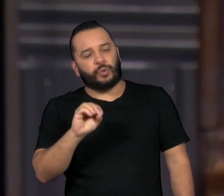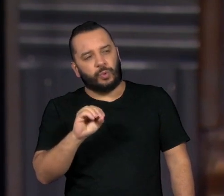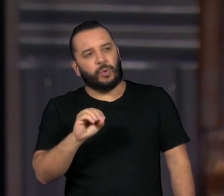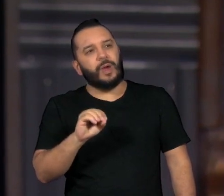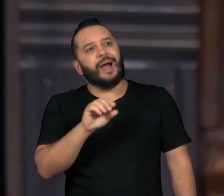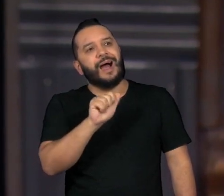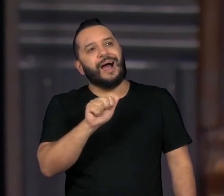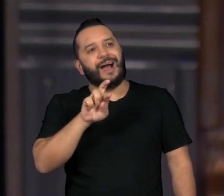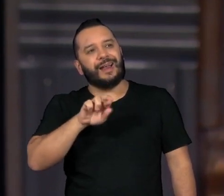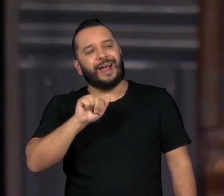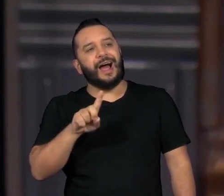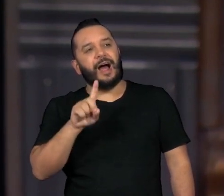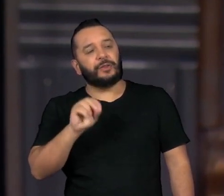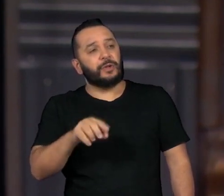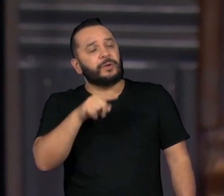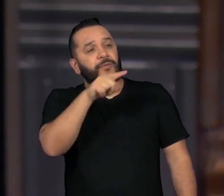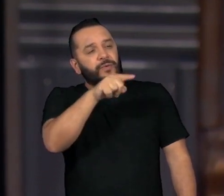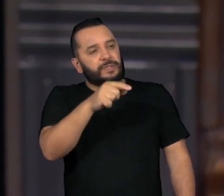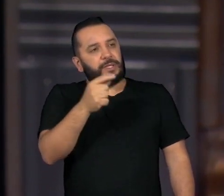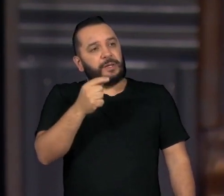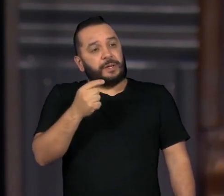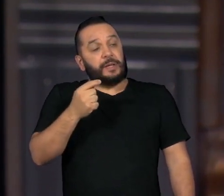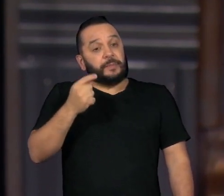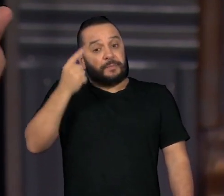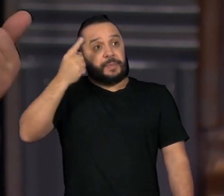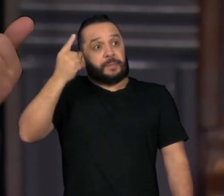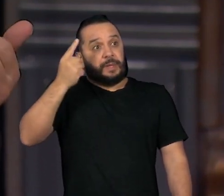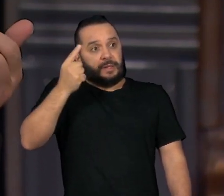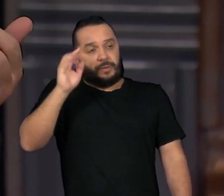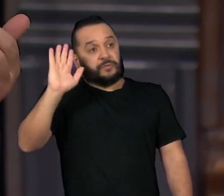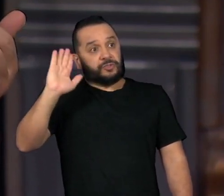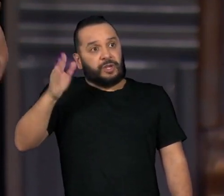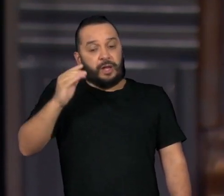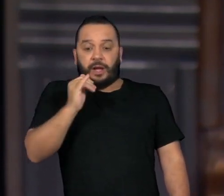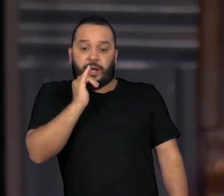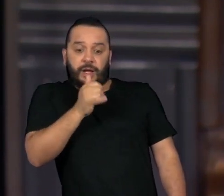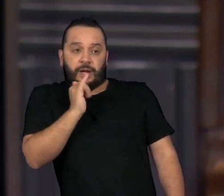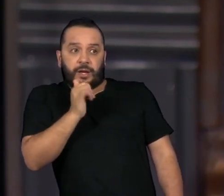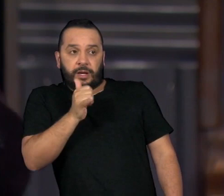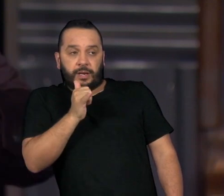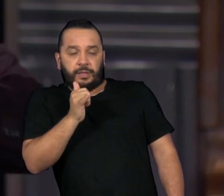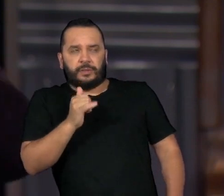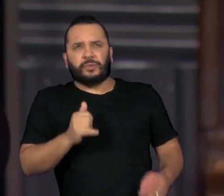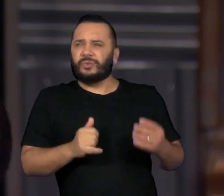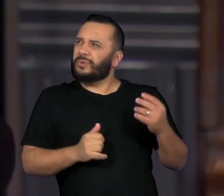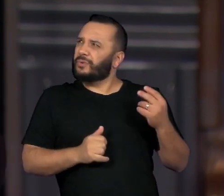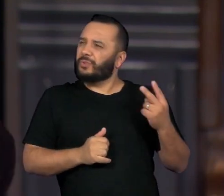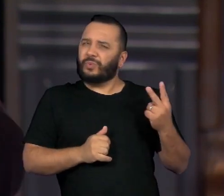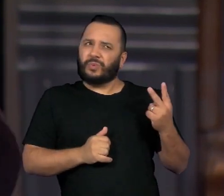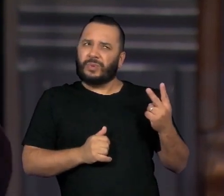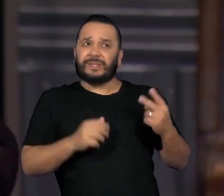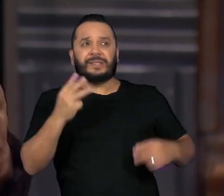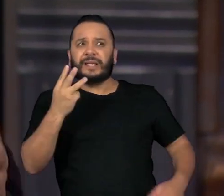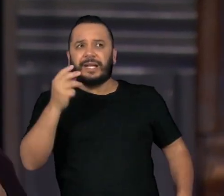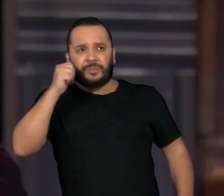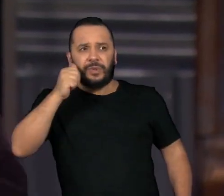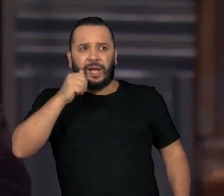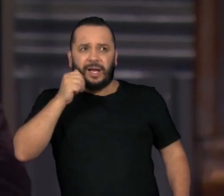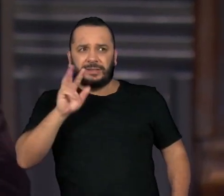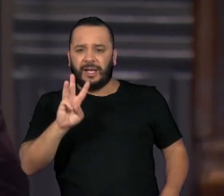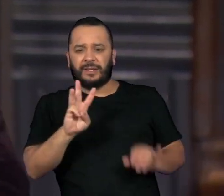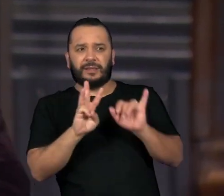e na fala de 2 ou 3 mulheres, porque tem 2 mulheres, depois tem